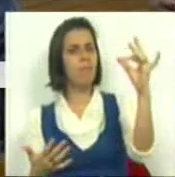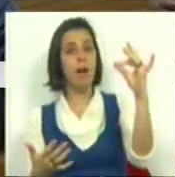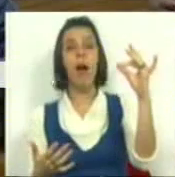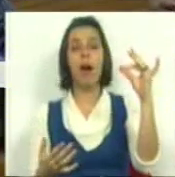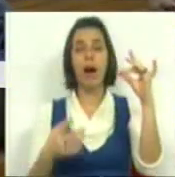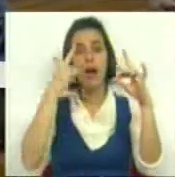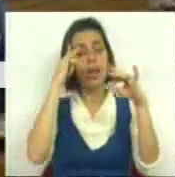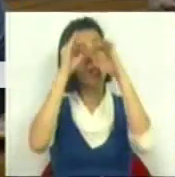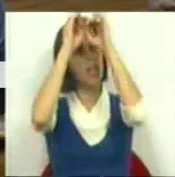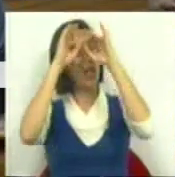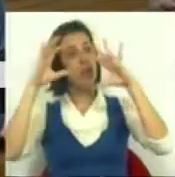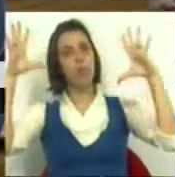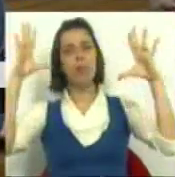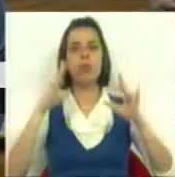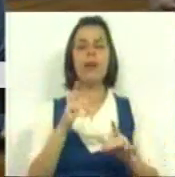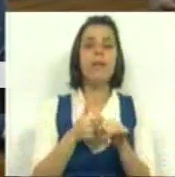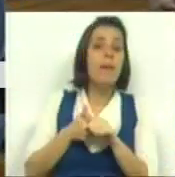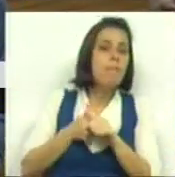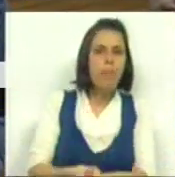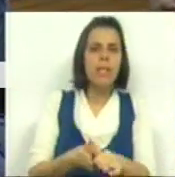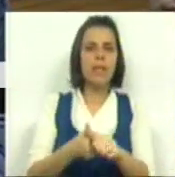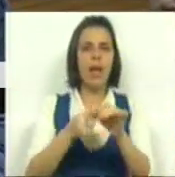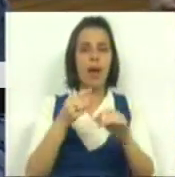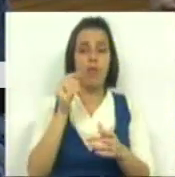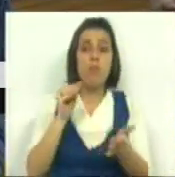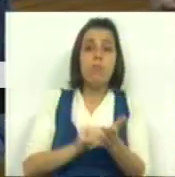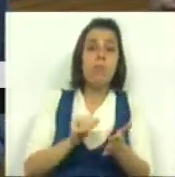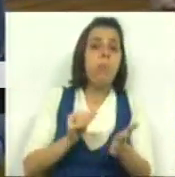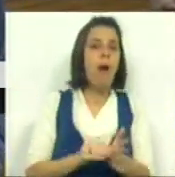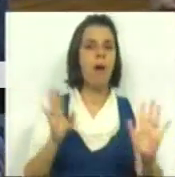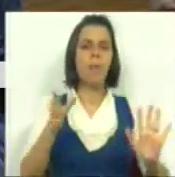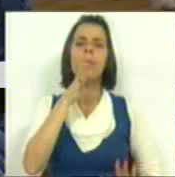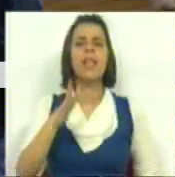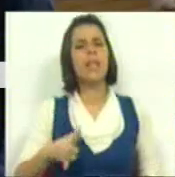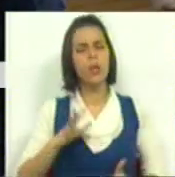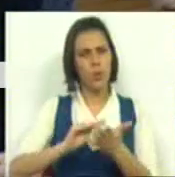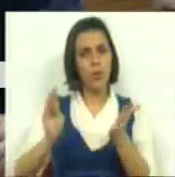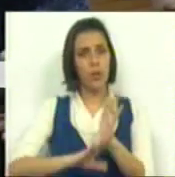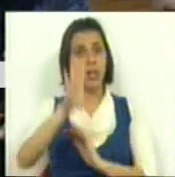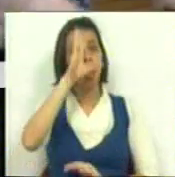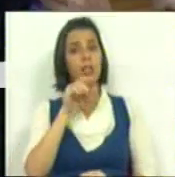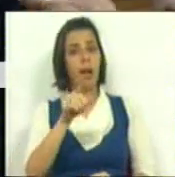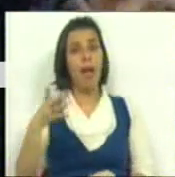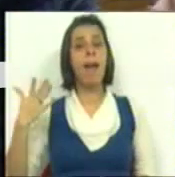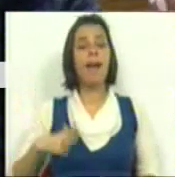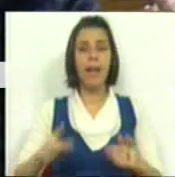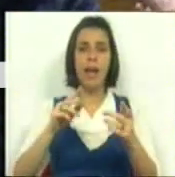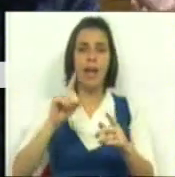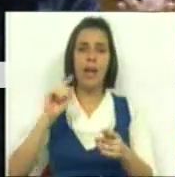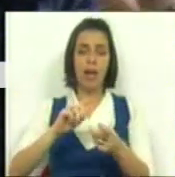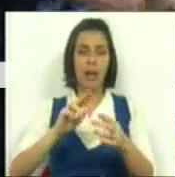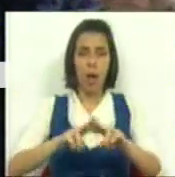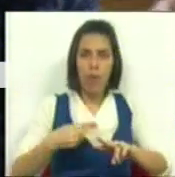Tem a marca de uma ideologia que persegue exatamente os mais pobres. Diz-nos o Sr. Secretário de Estado que quer